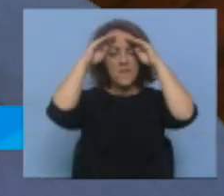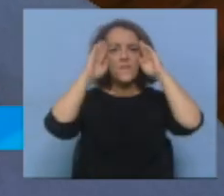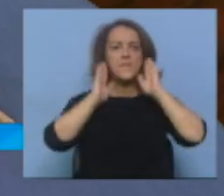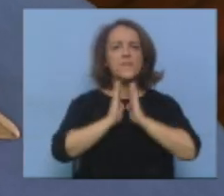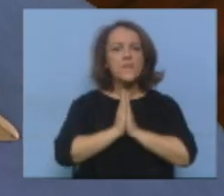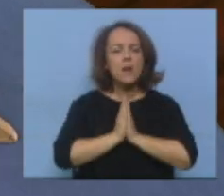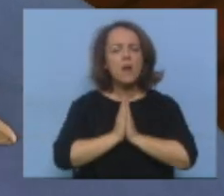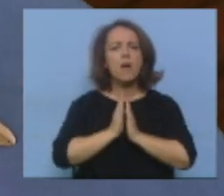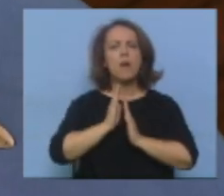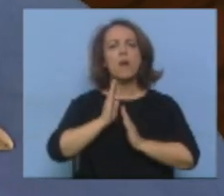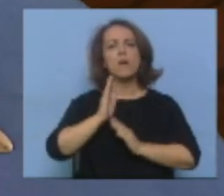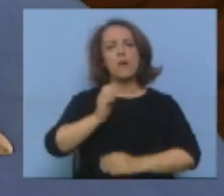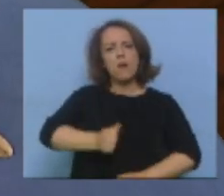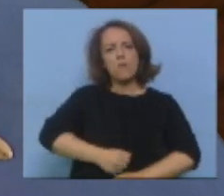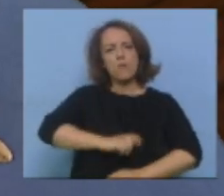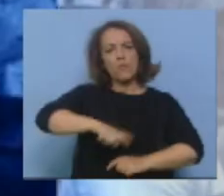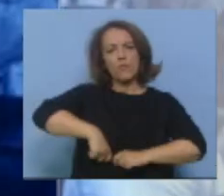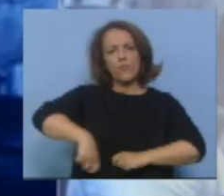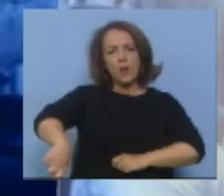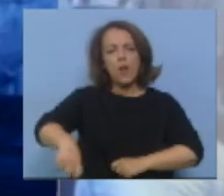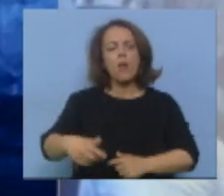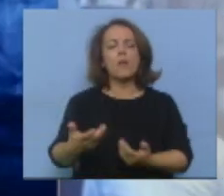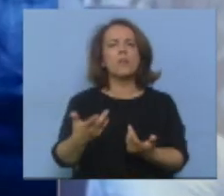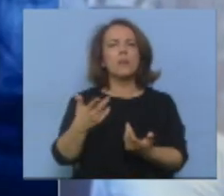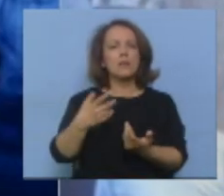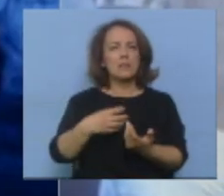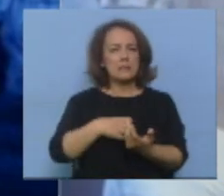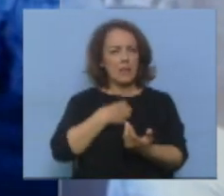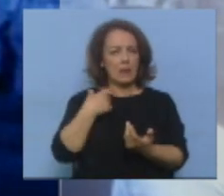Há de facto uma tensão também psicológica que passa nestes dias?